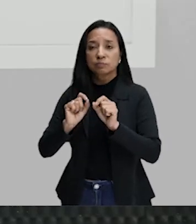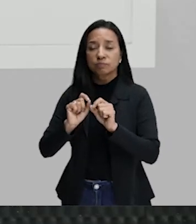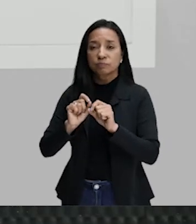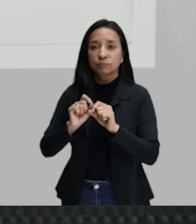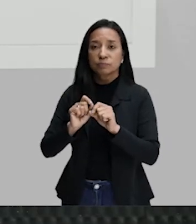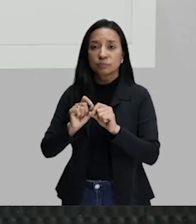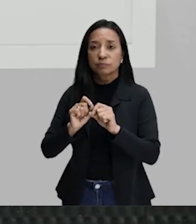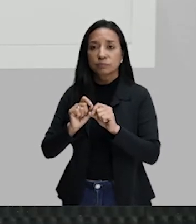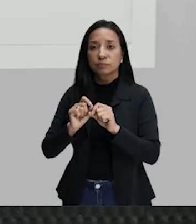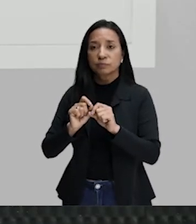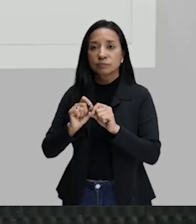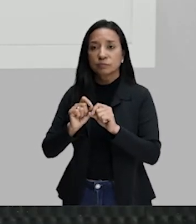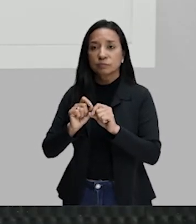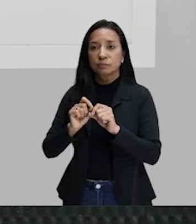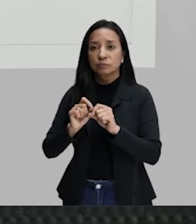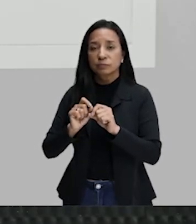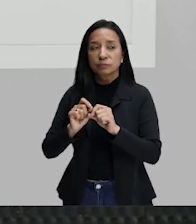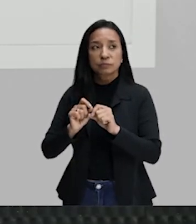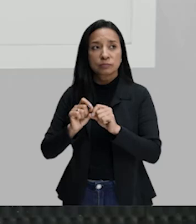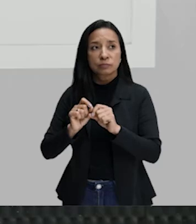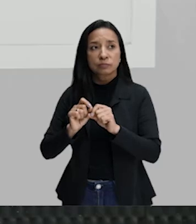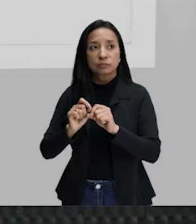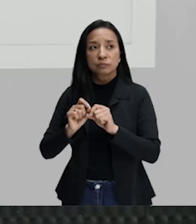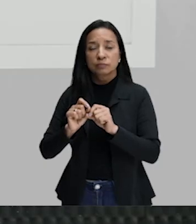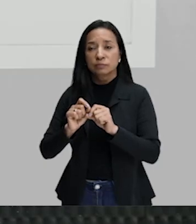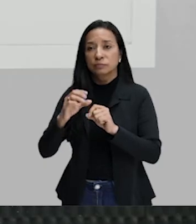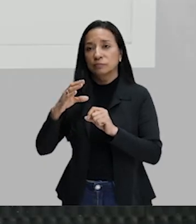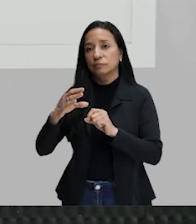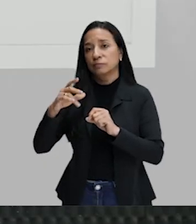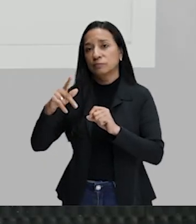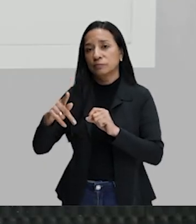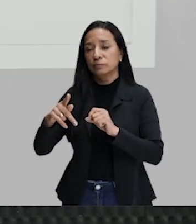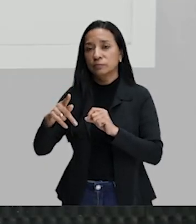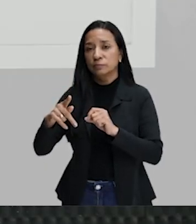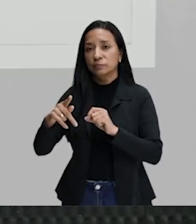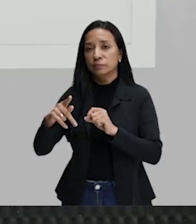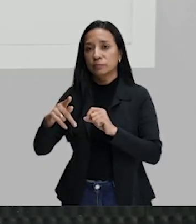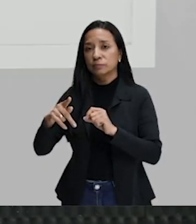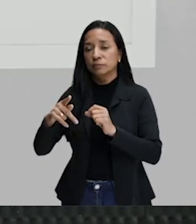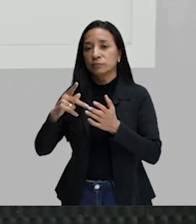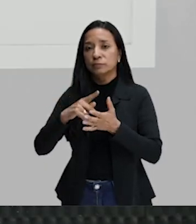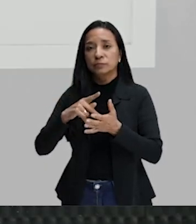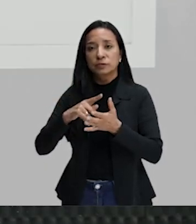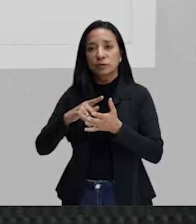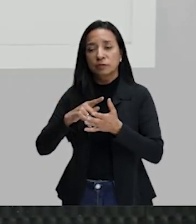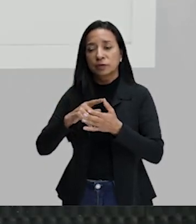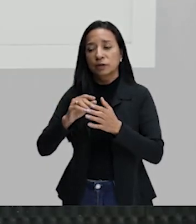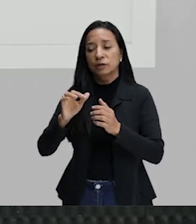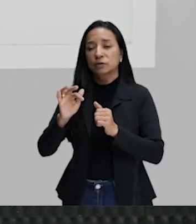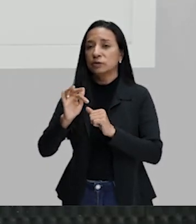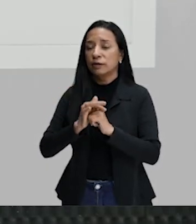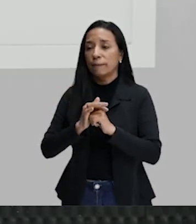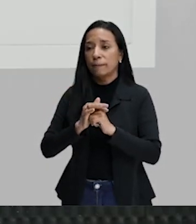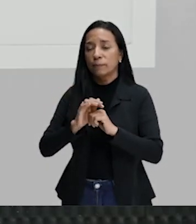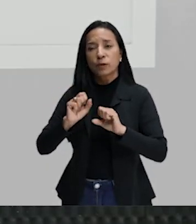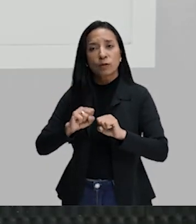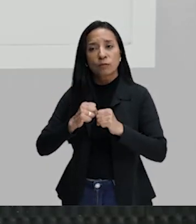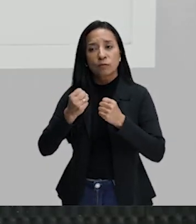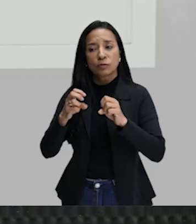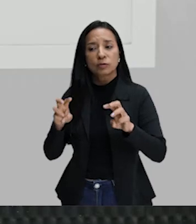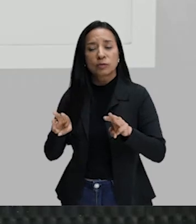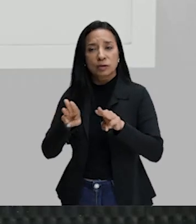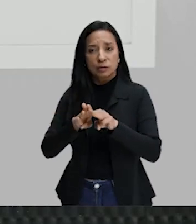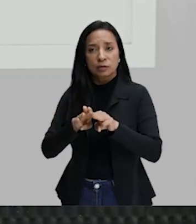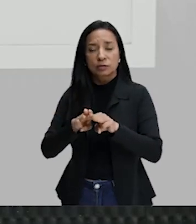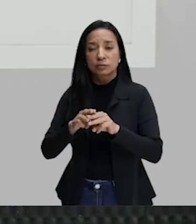né, centrípeta, né? Certo? Na verdade, eu vou chamar de força magnética e eu vou falar de centrípeta lá na aceleração.